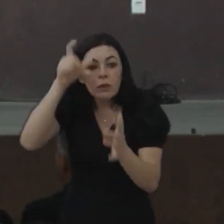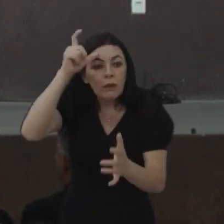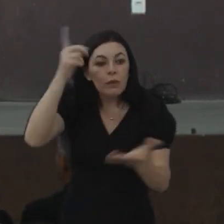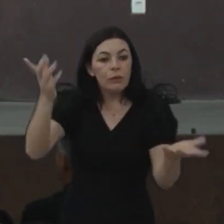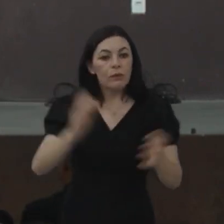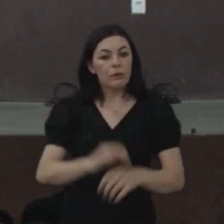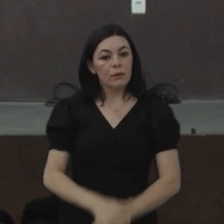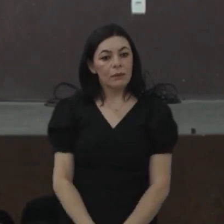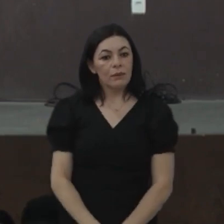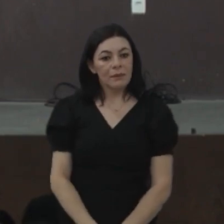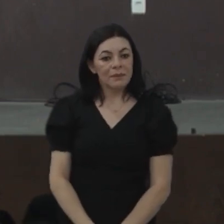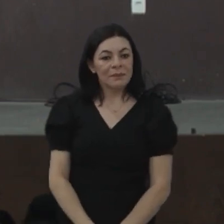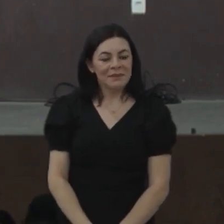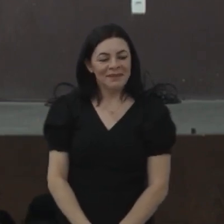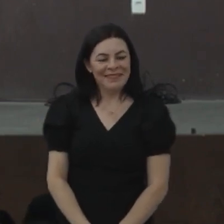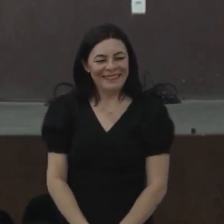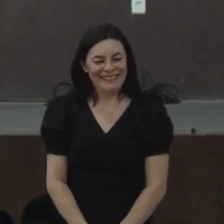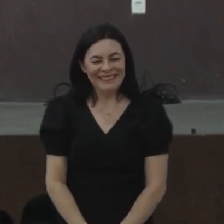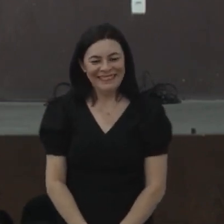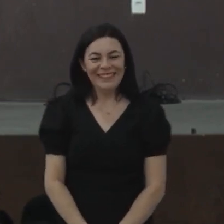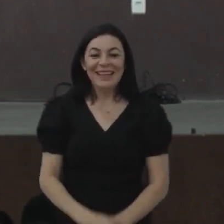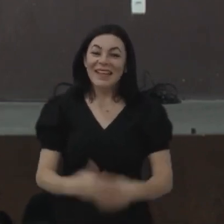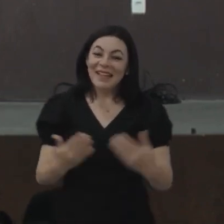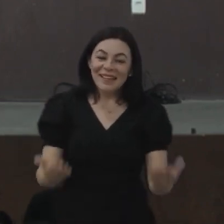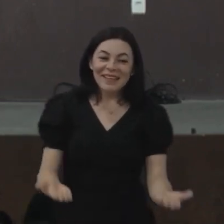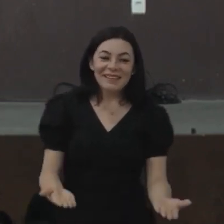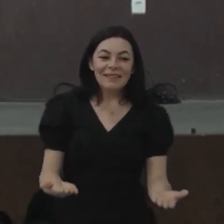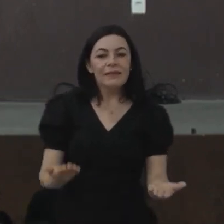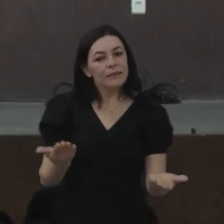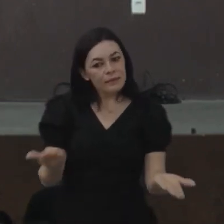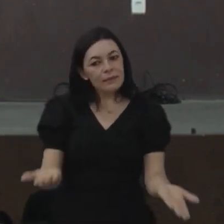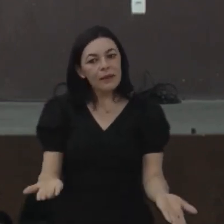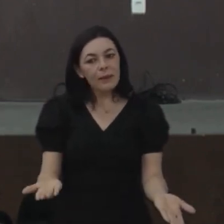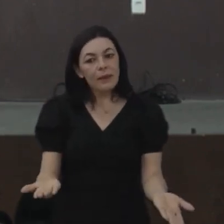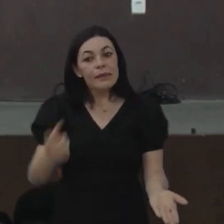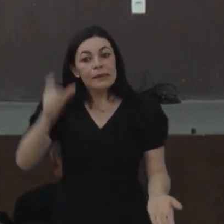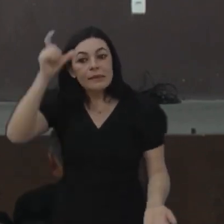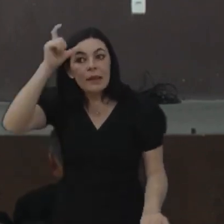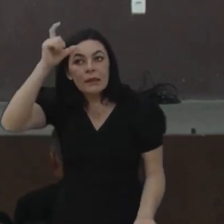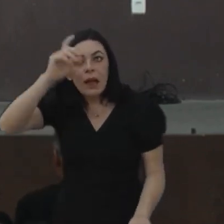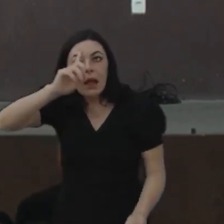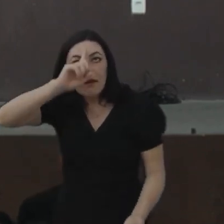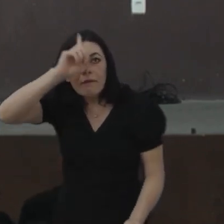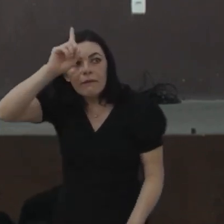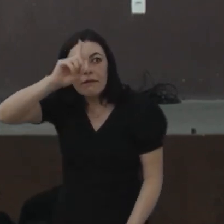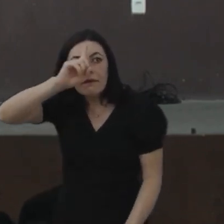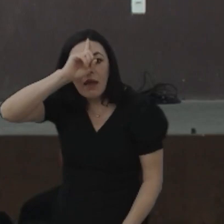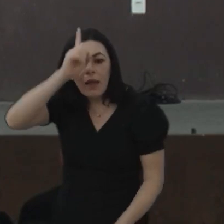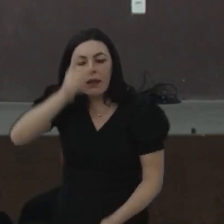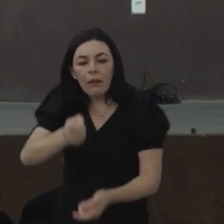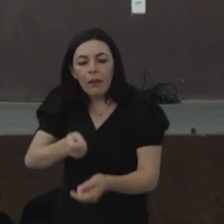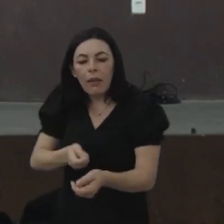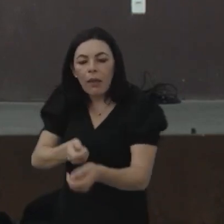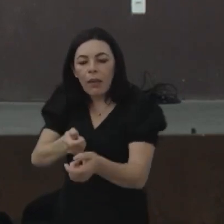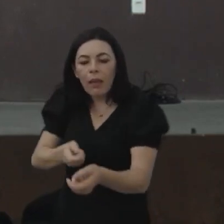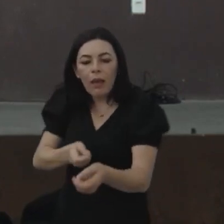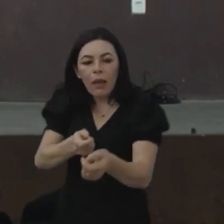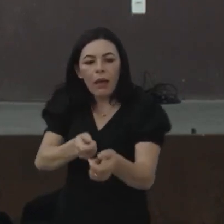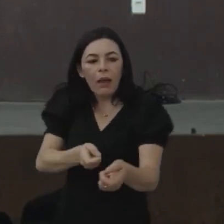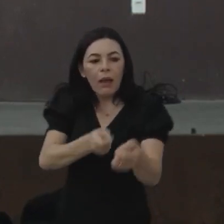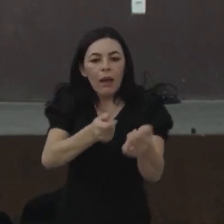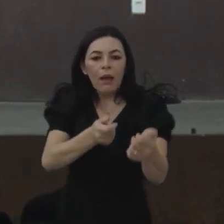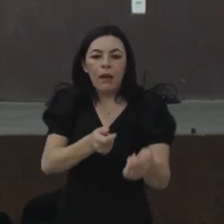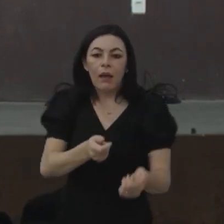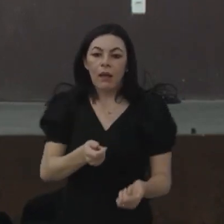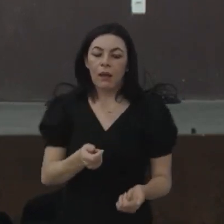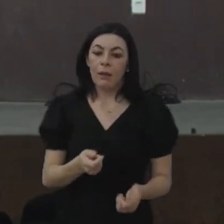mesmo. É uma criação que Satanás usa para enveredar e destruir a vida de muita gente que se arrepende. Depois